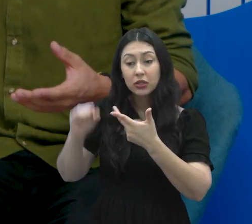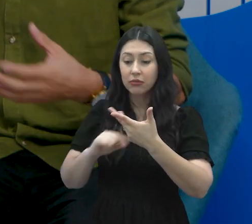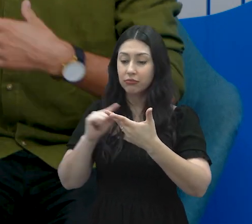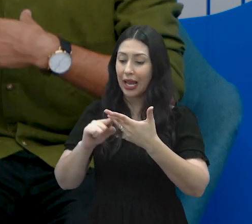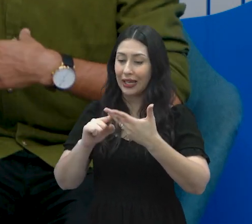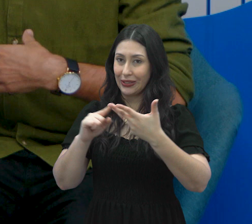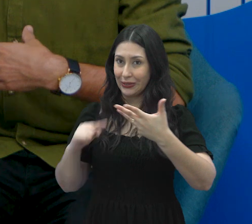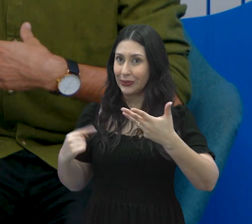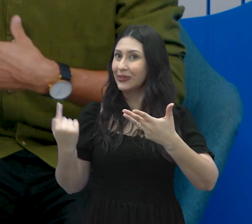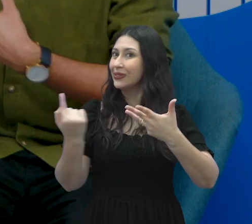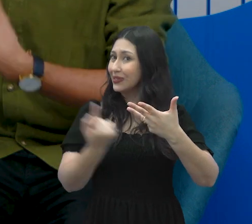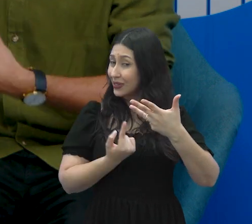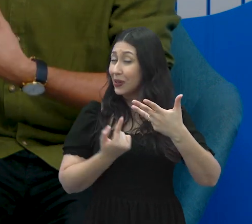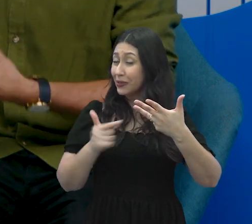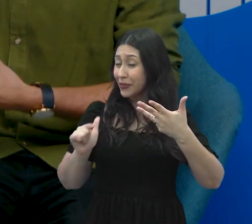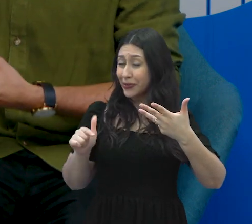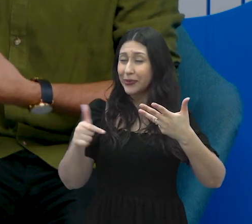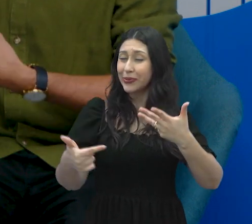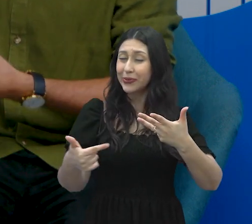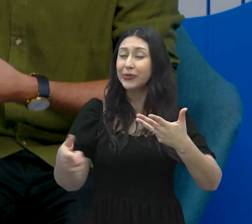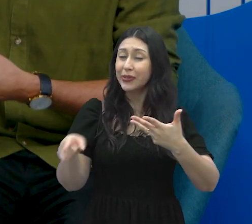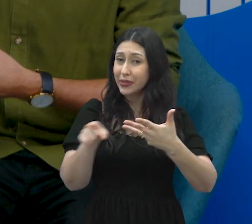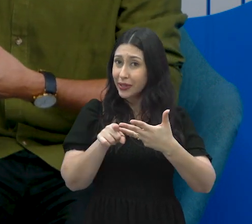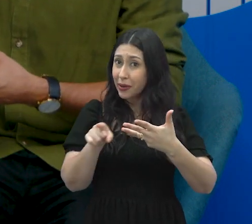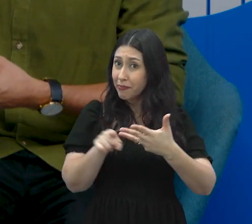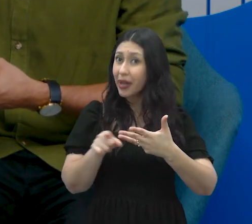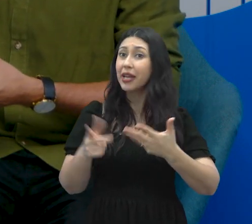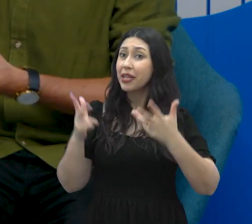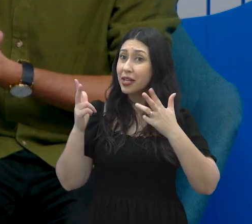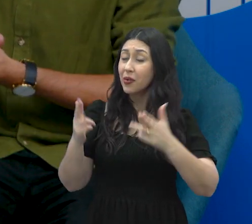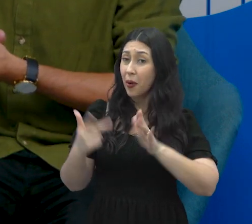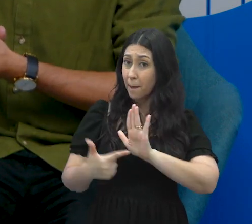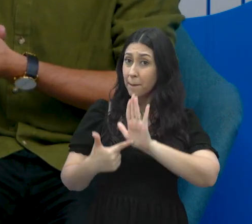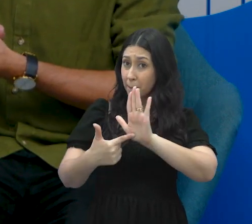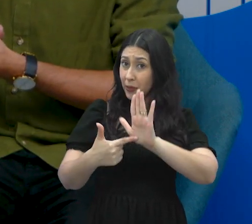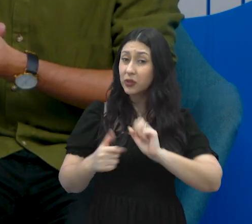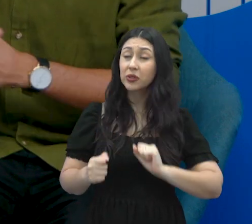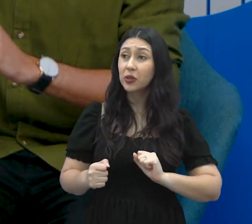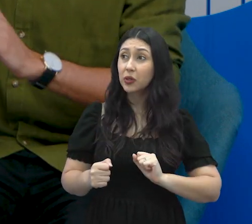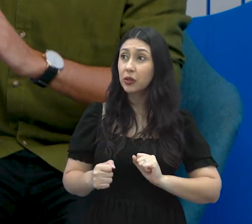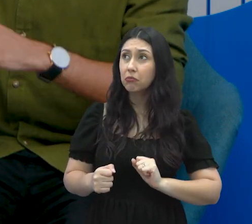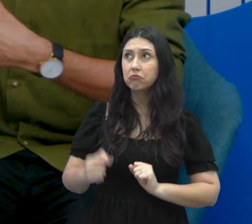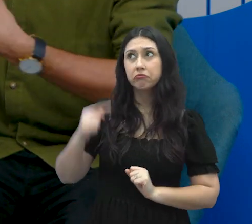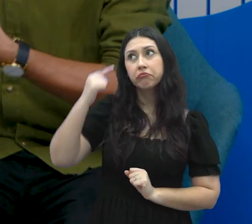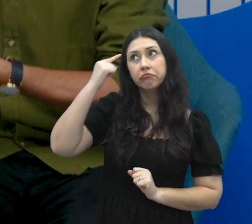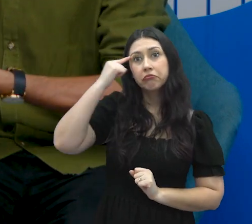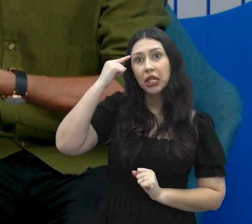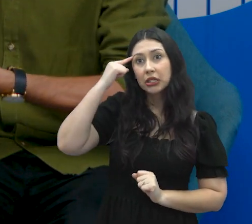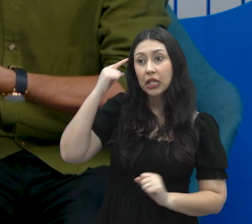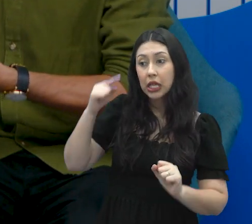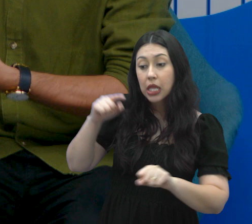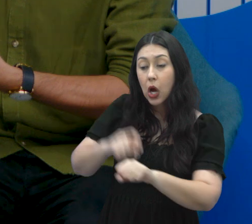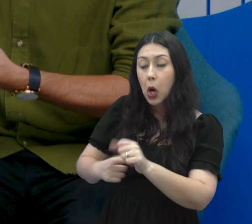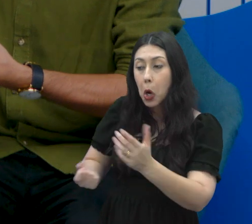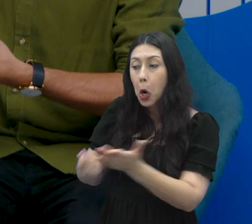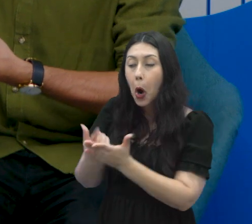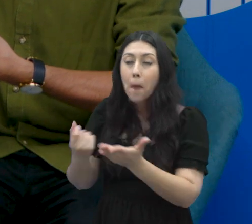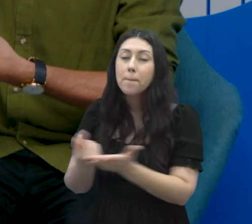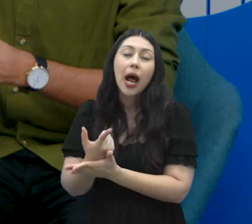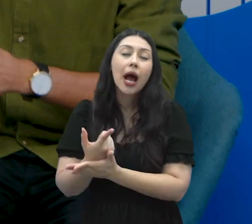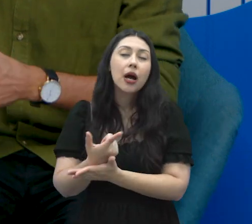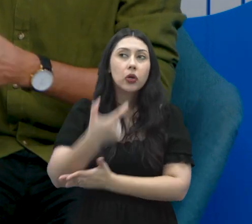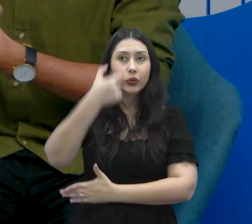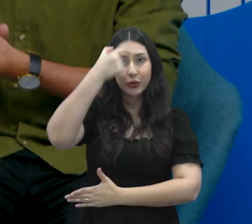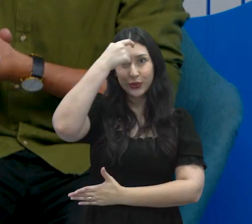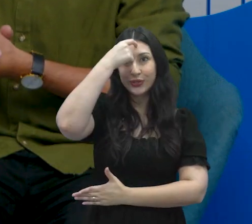claro, a gente. Pequenas atitudes do nosso dia a dia, como bem pontuado aqui na entrevista, como repensar as nossas compras no